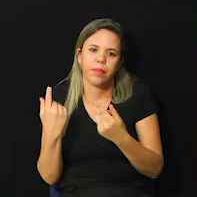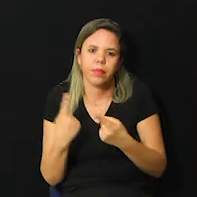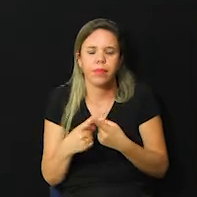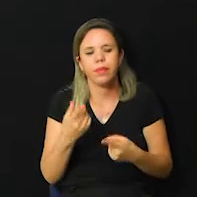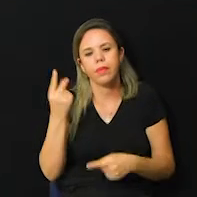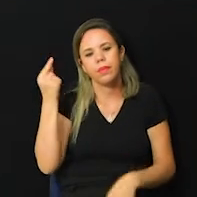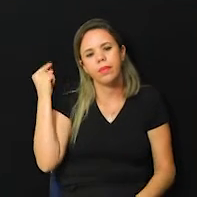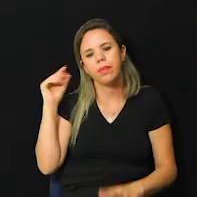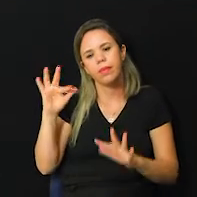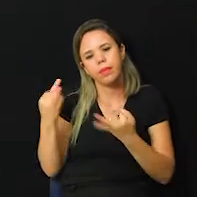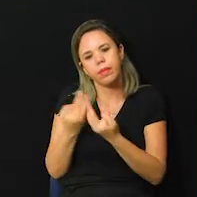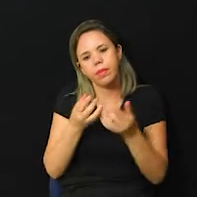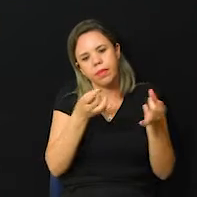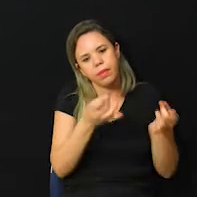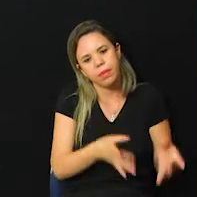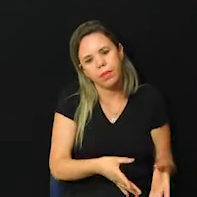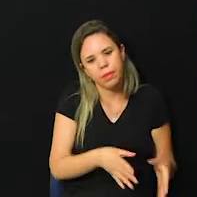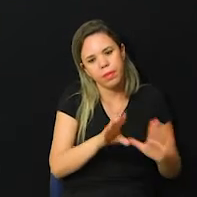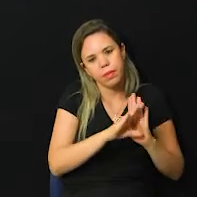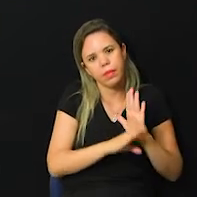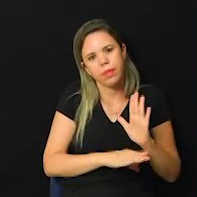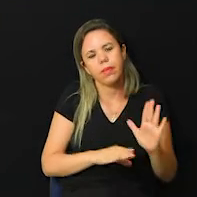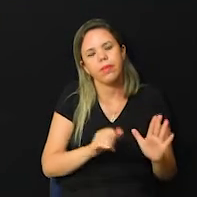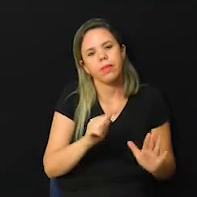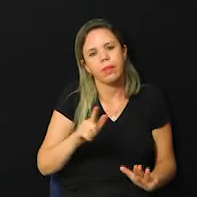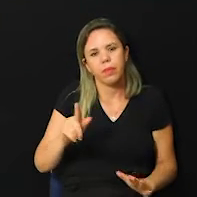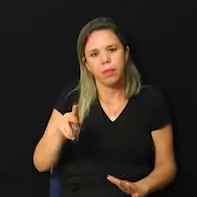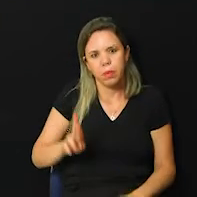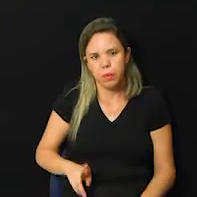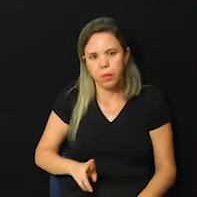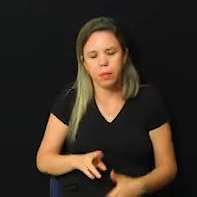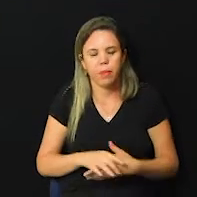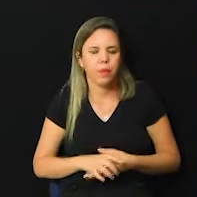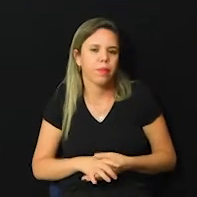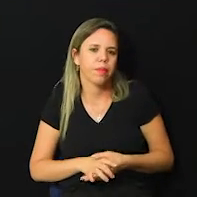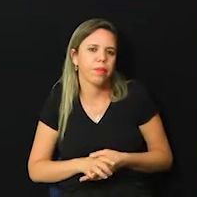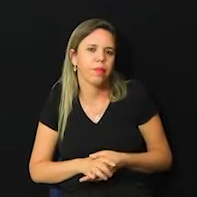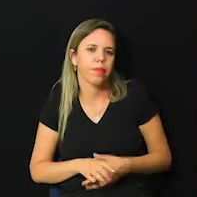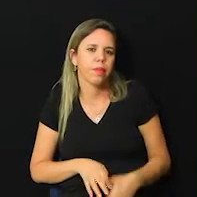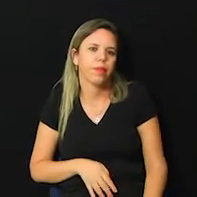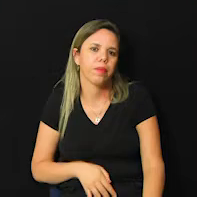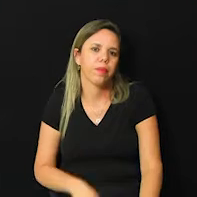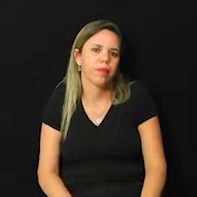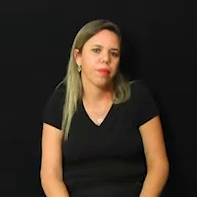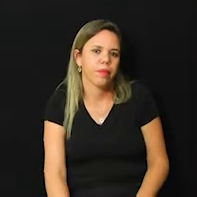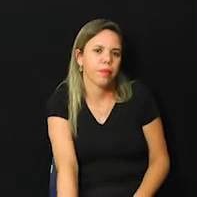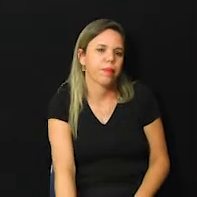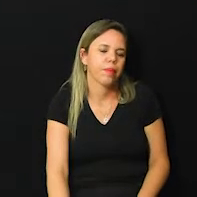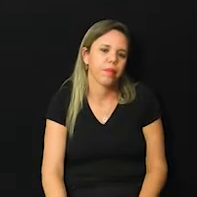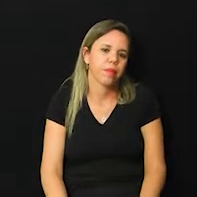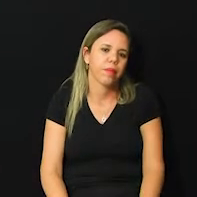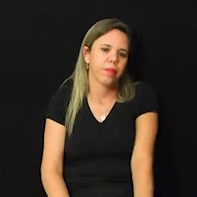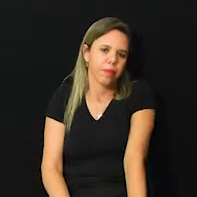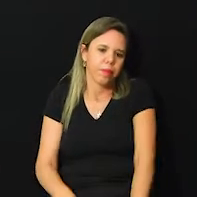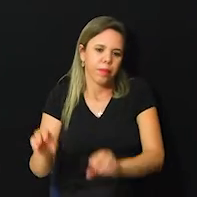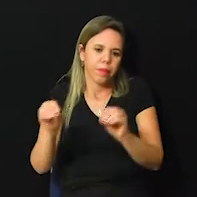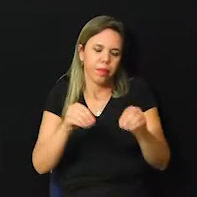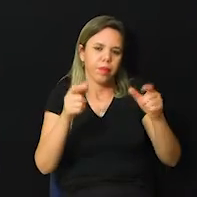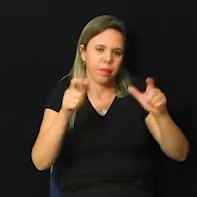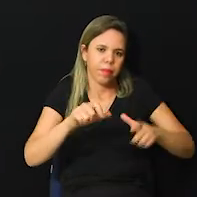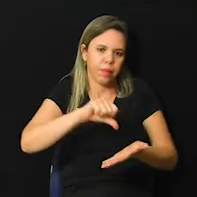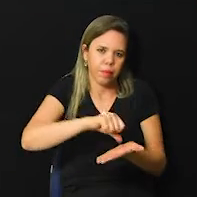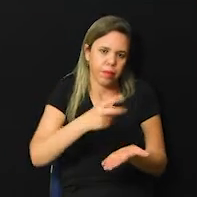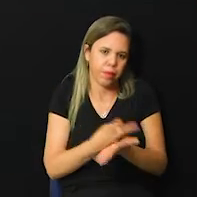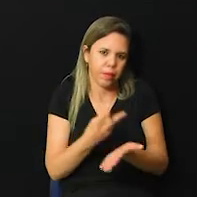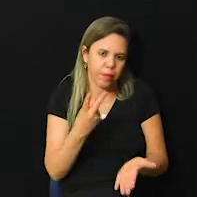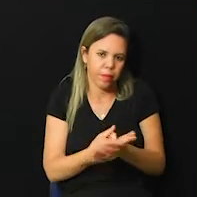tive que trocar porque a minha antiga família saiu do programa de Alberto Ah entendi mas aí eu acabei vindo aqui